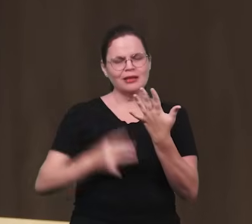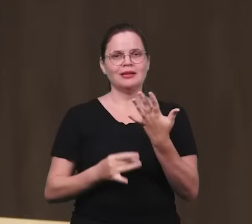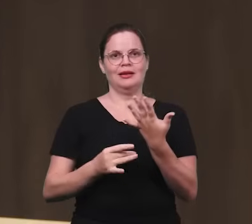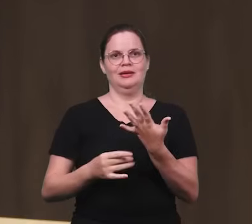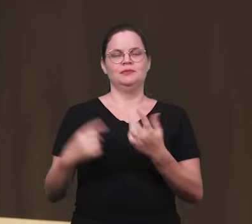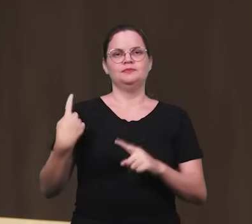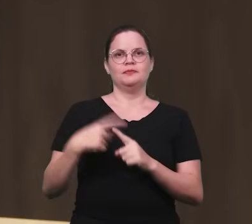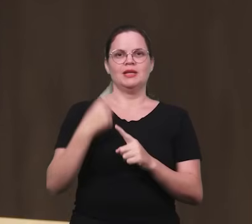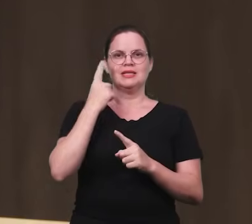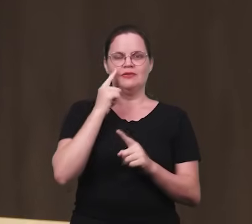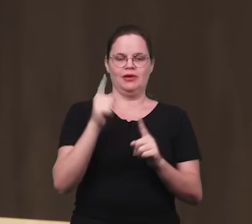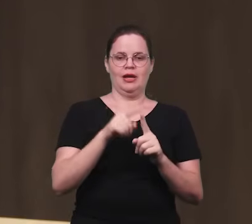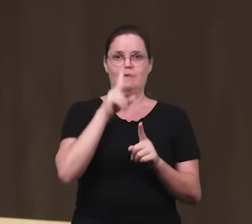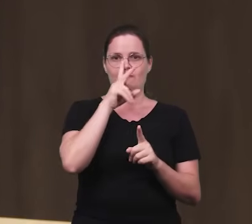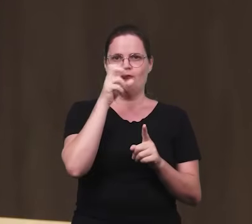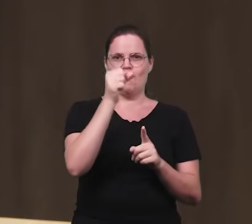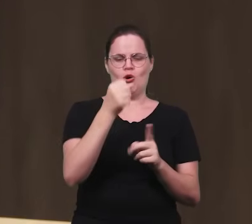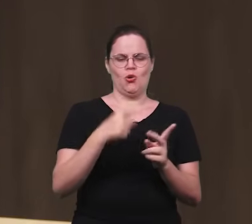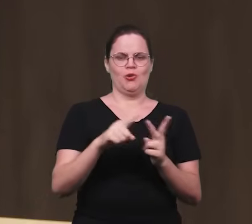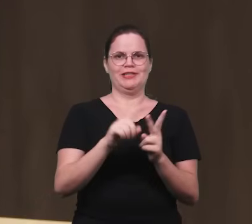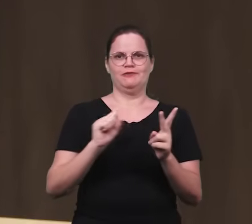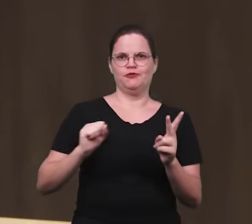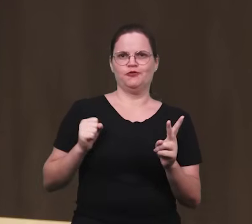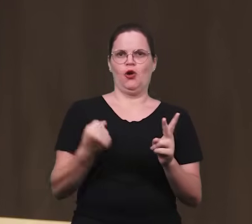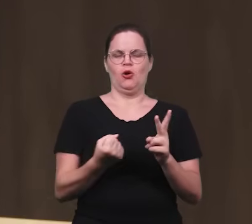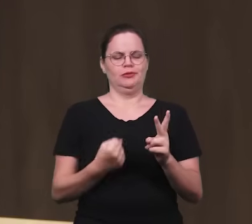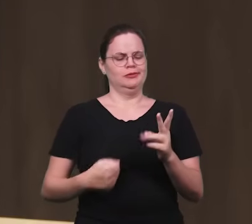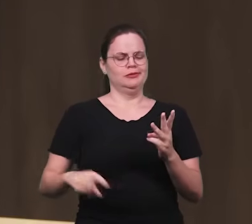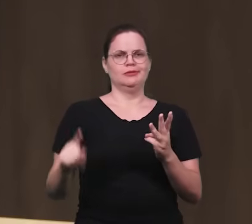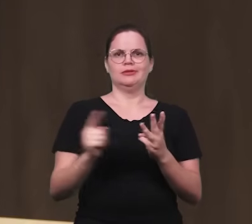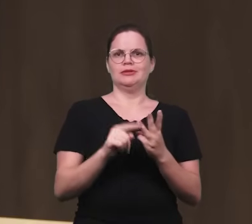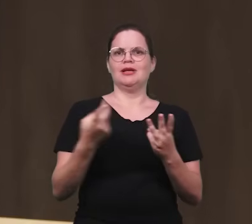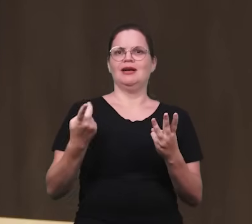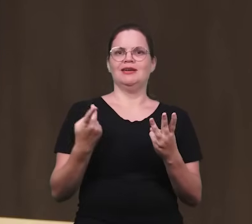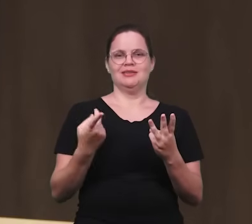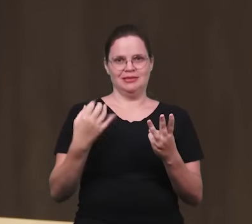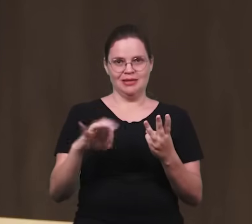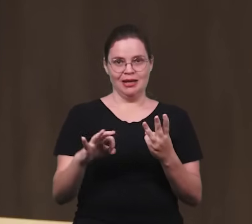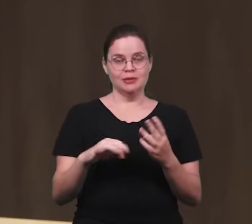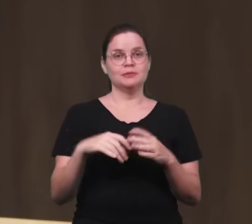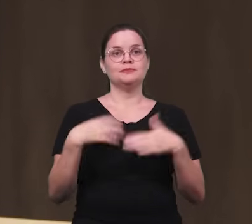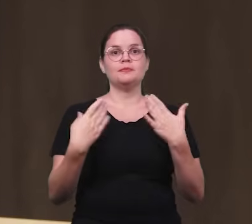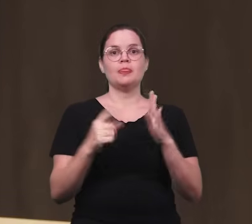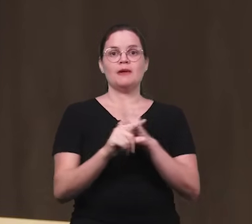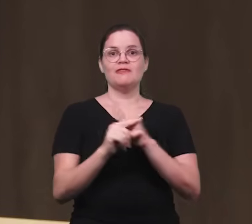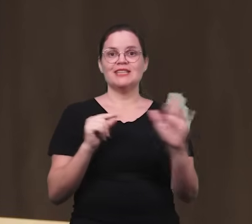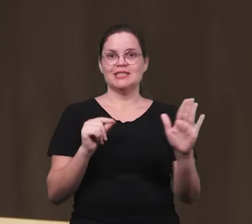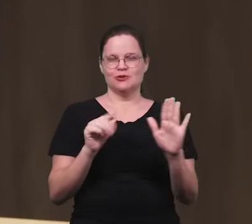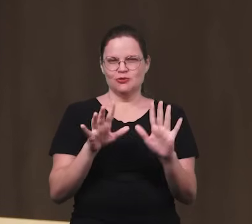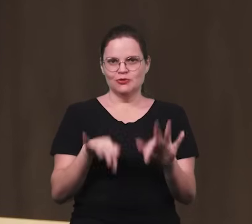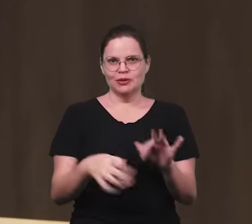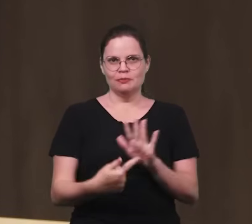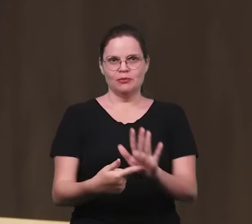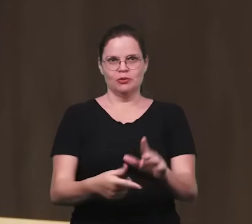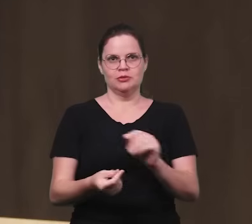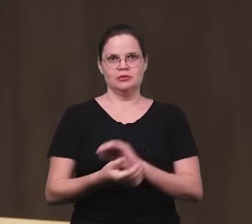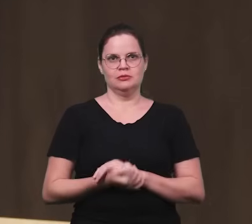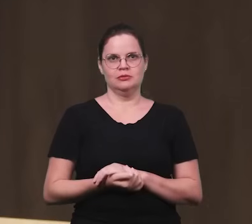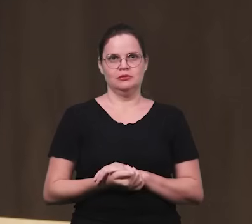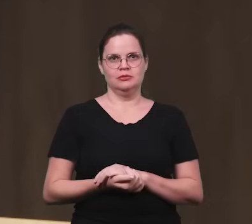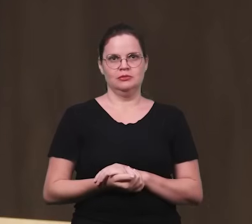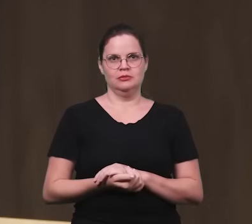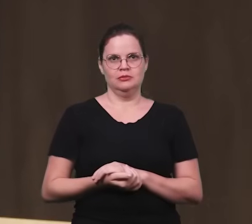dessa força, desse fortalecimento, e o final desse versículo fala assim: ri-se do